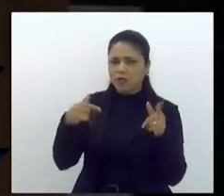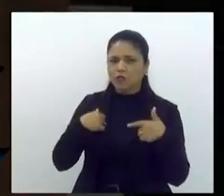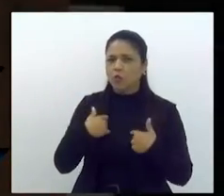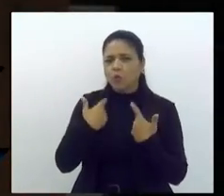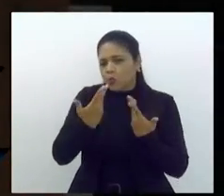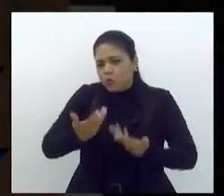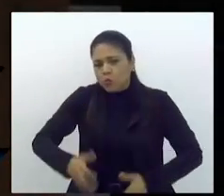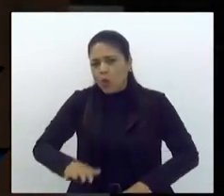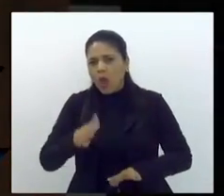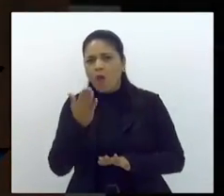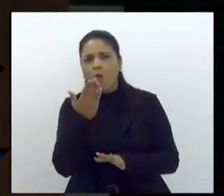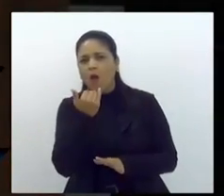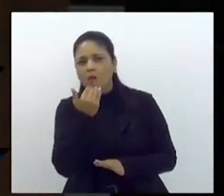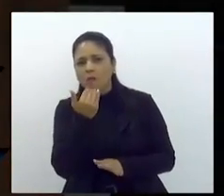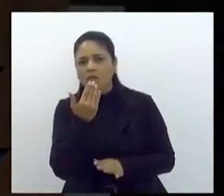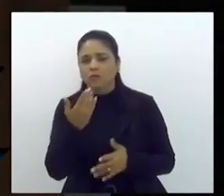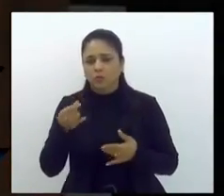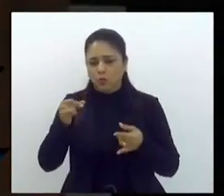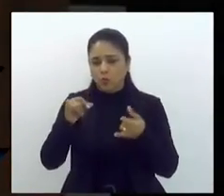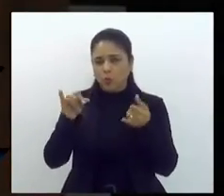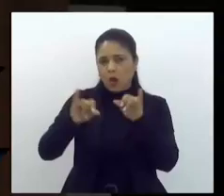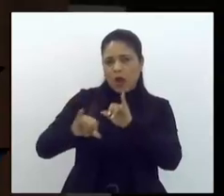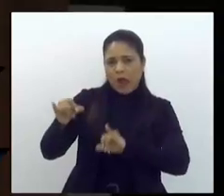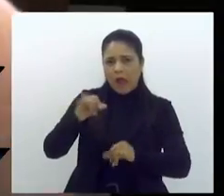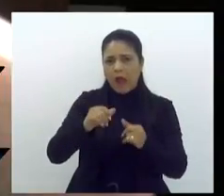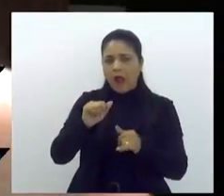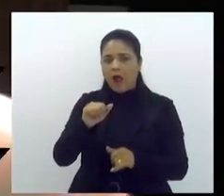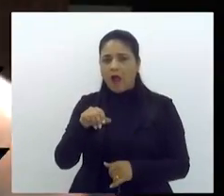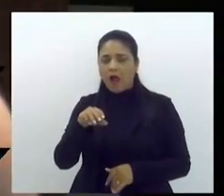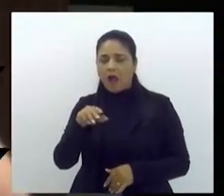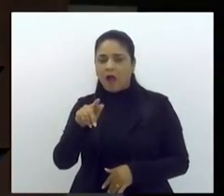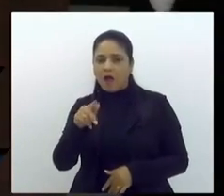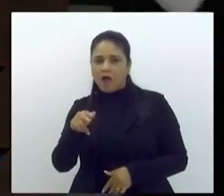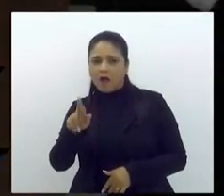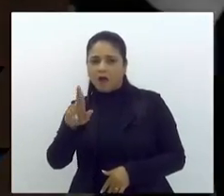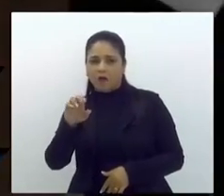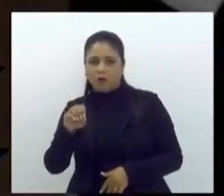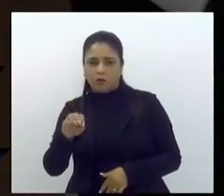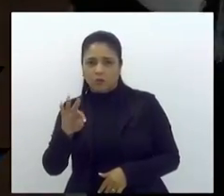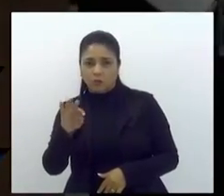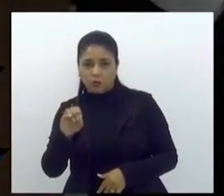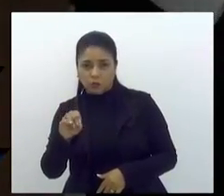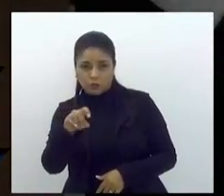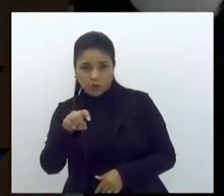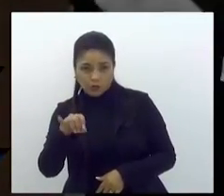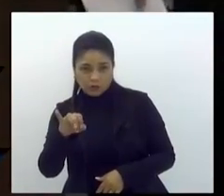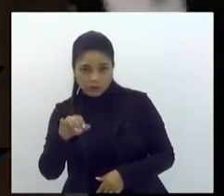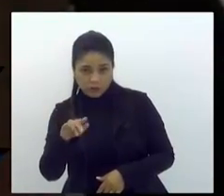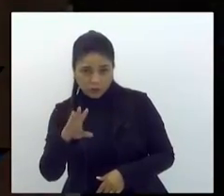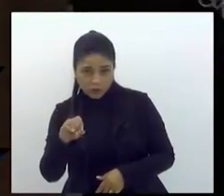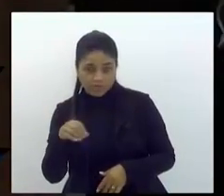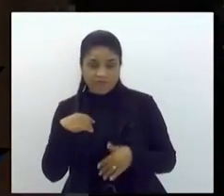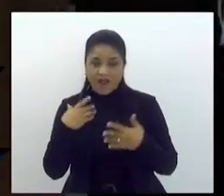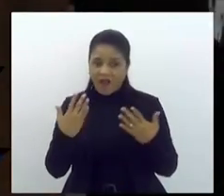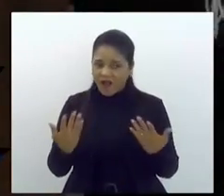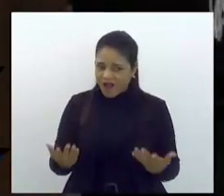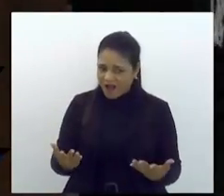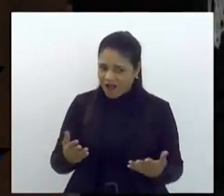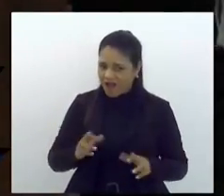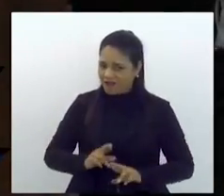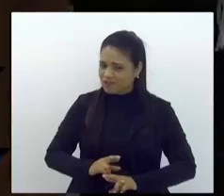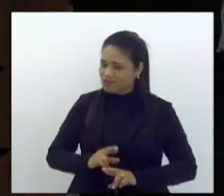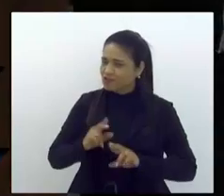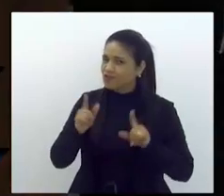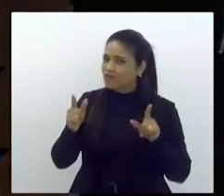eu defendo isso a pessoa podia ir lá e se manifestar agora sitiar a